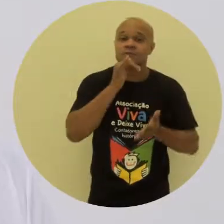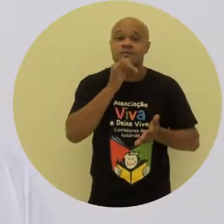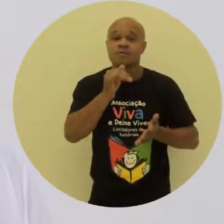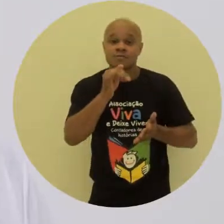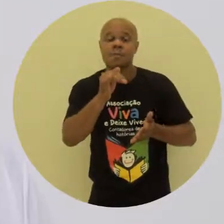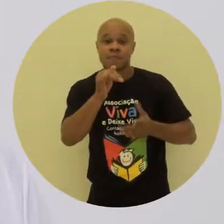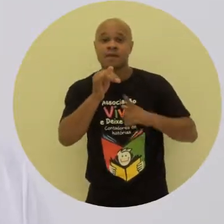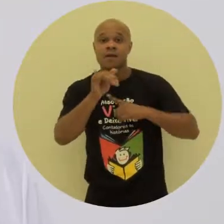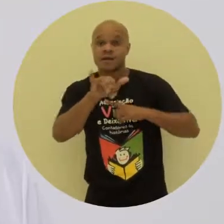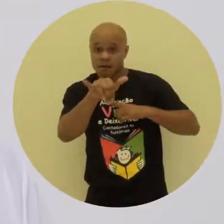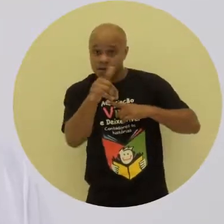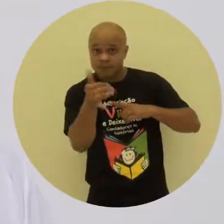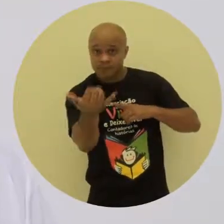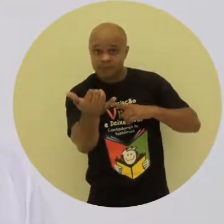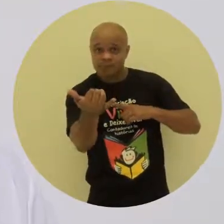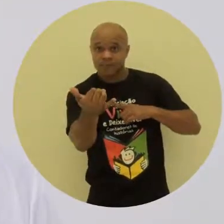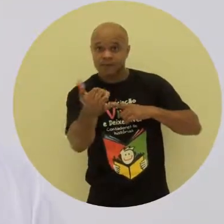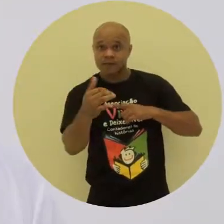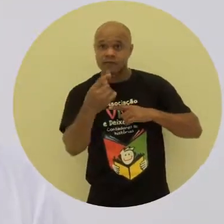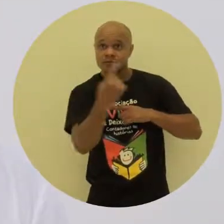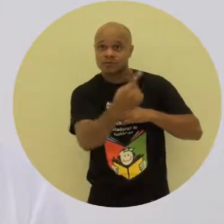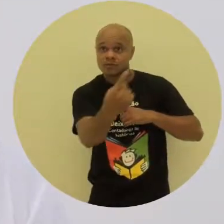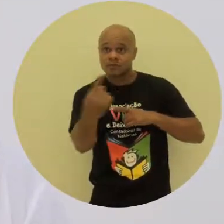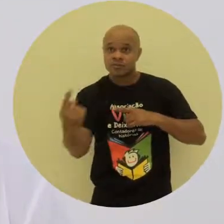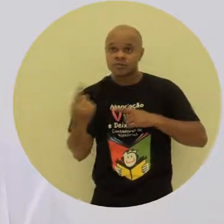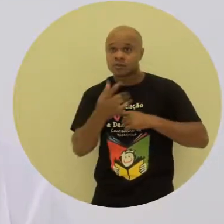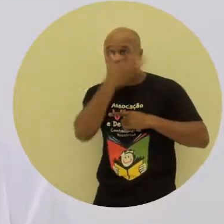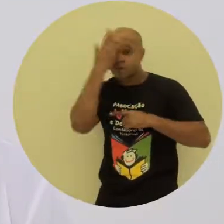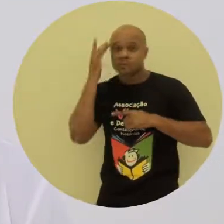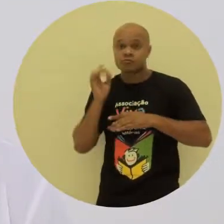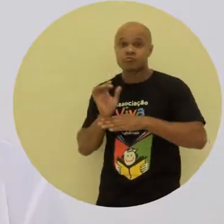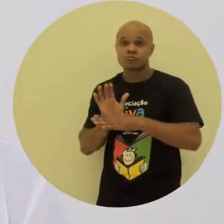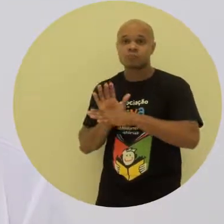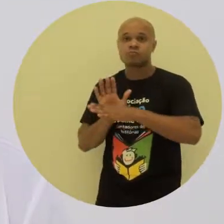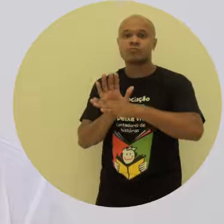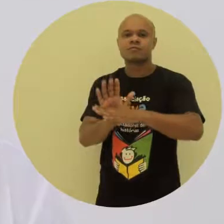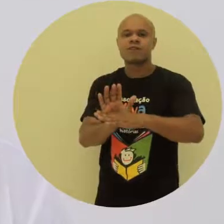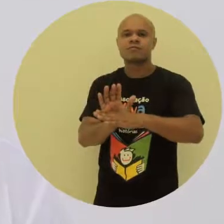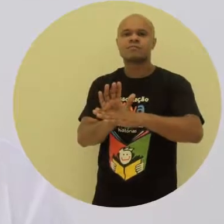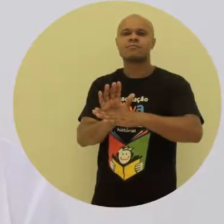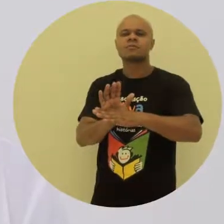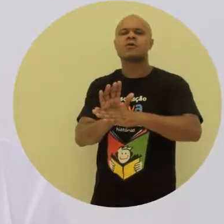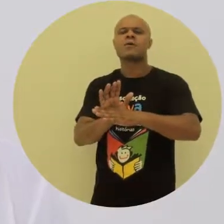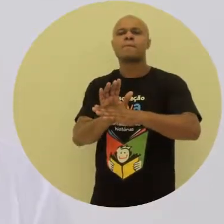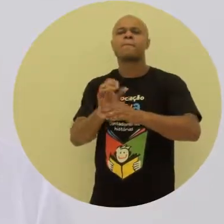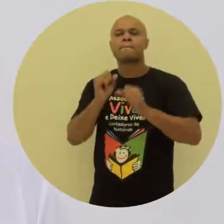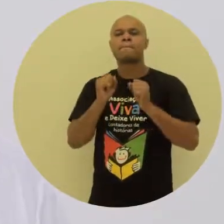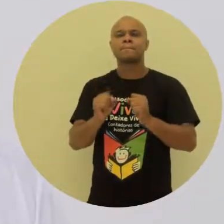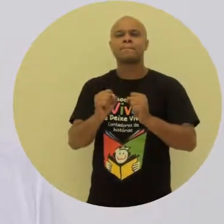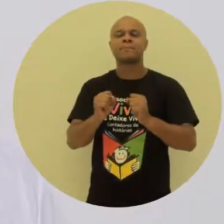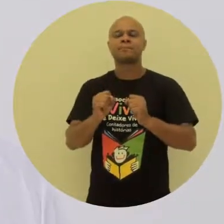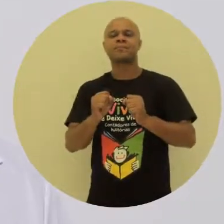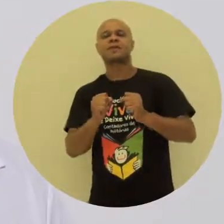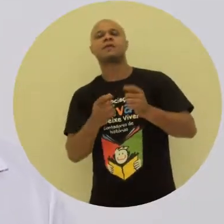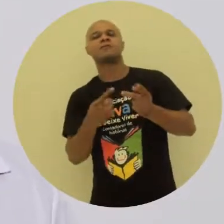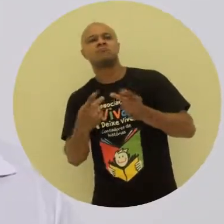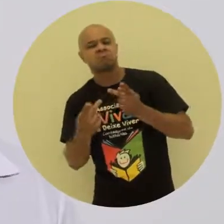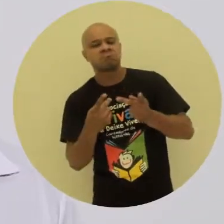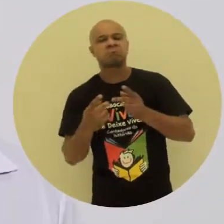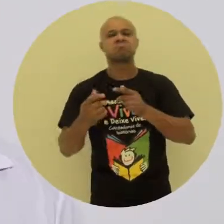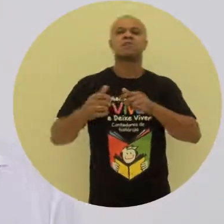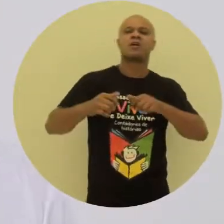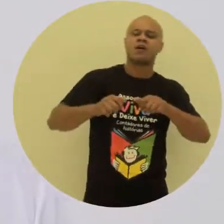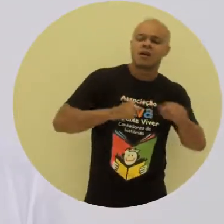aproveitado também o talento de pessoas que trazem, né, as suas competências para nos ajudarem na área